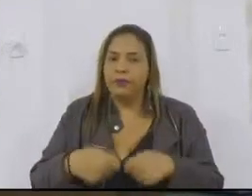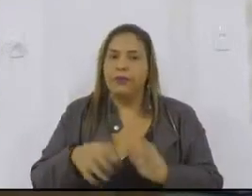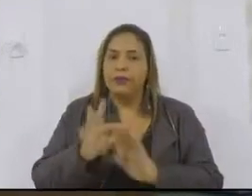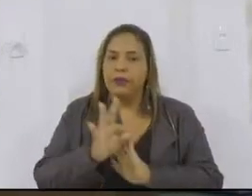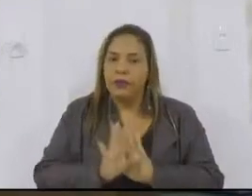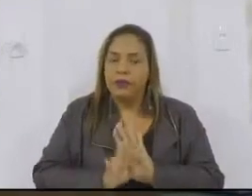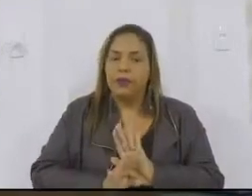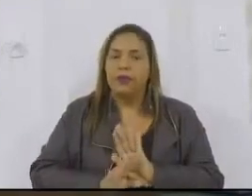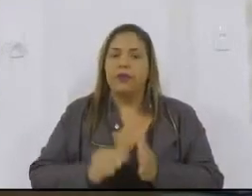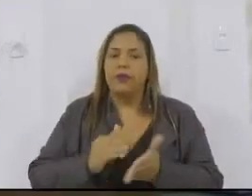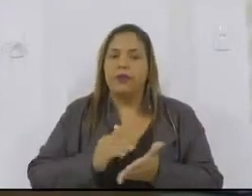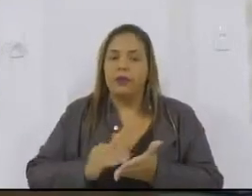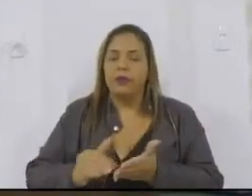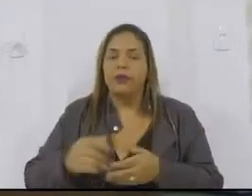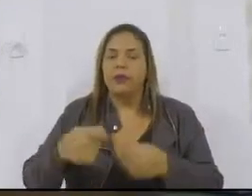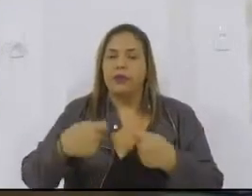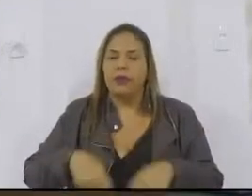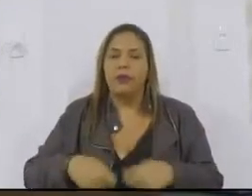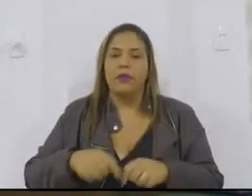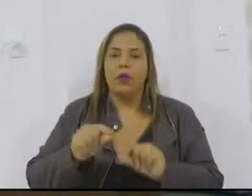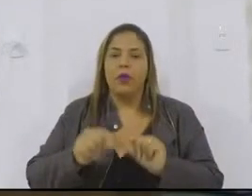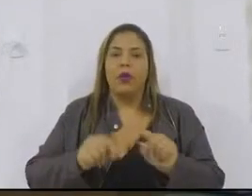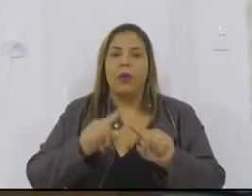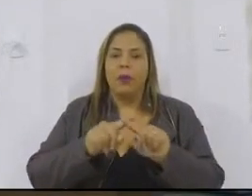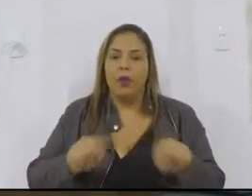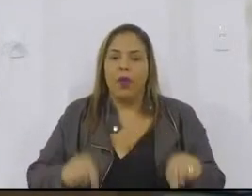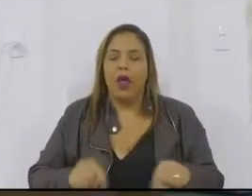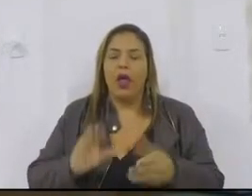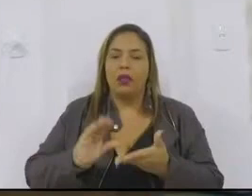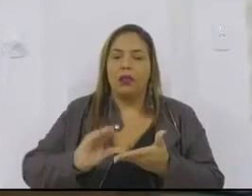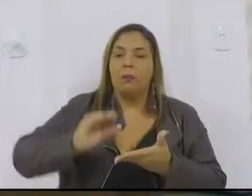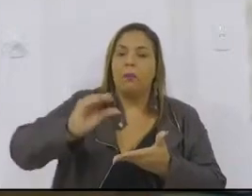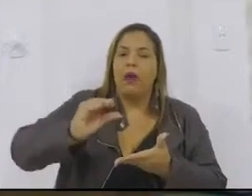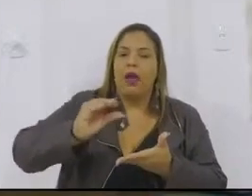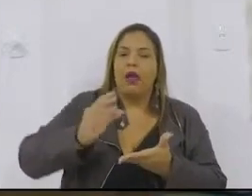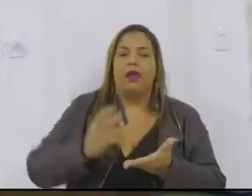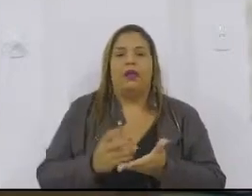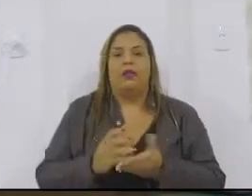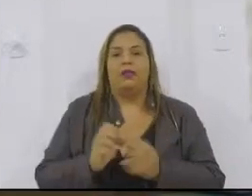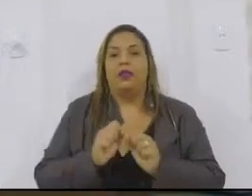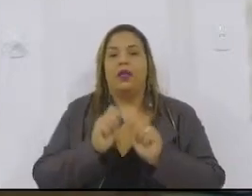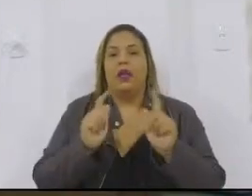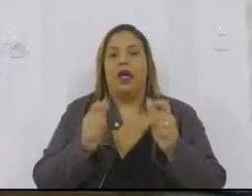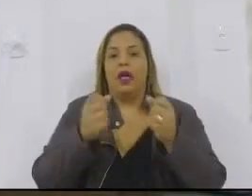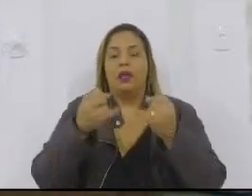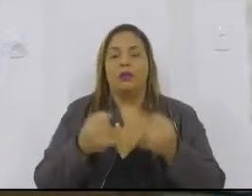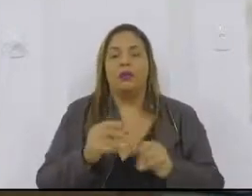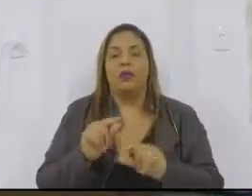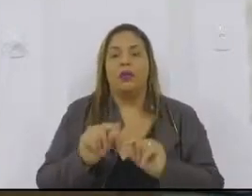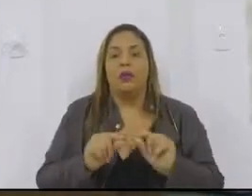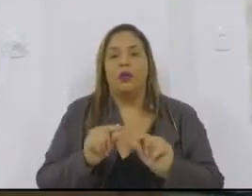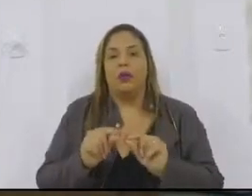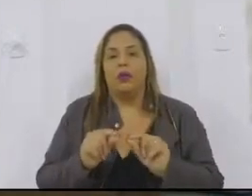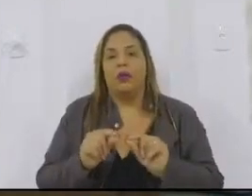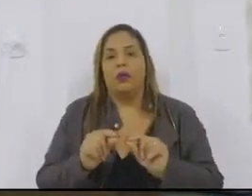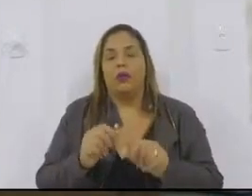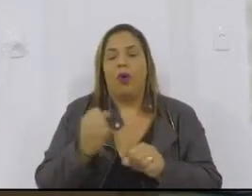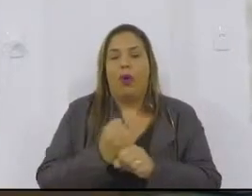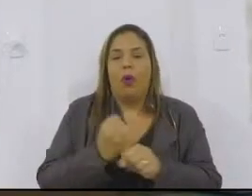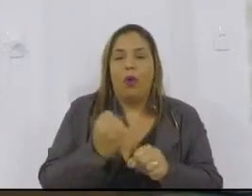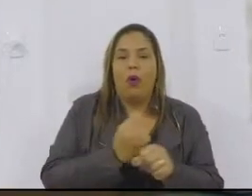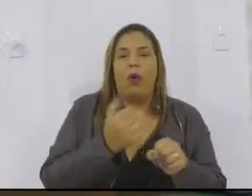serão incrementadas, as anuladas, deixando claro que não utilizados para aquisição de insumos, para obras